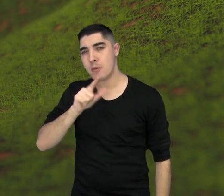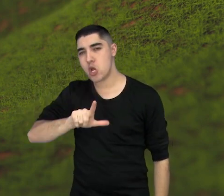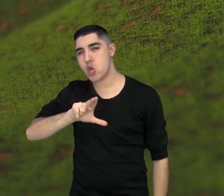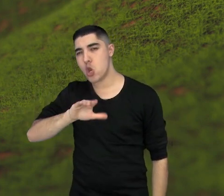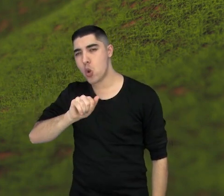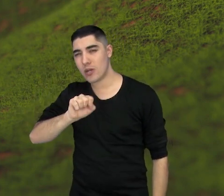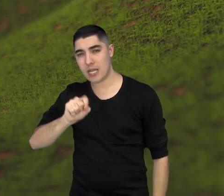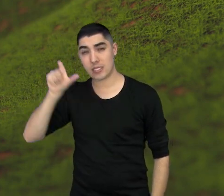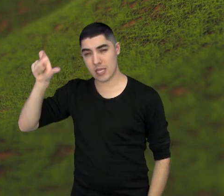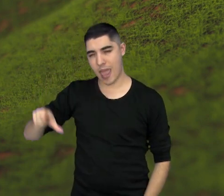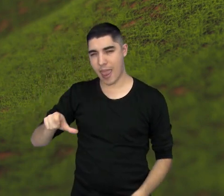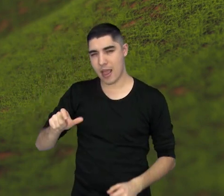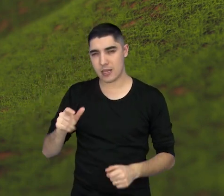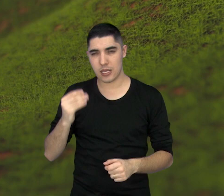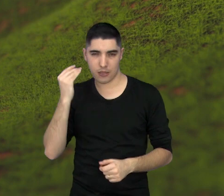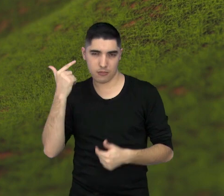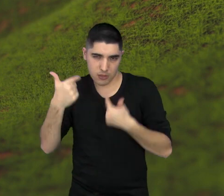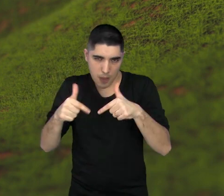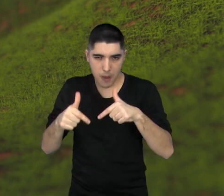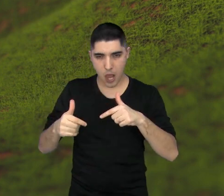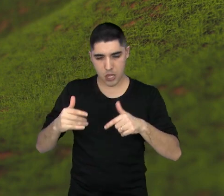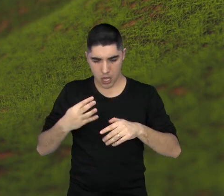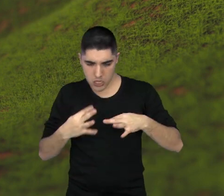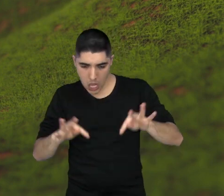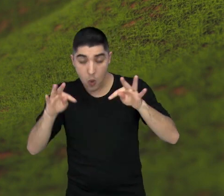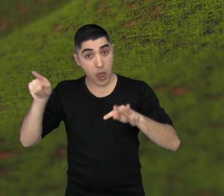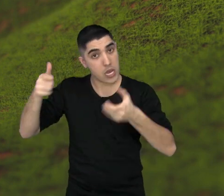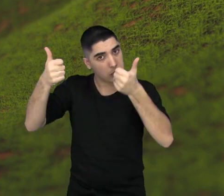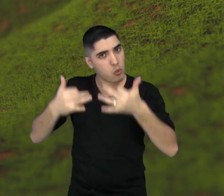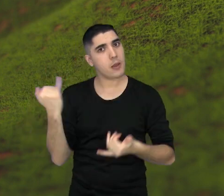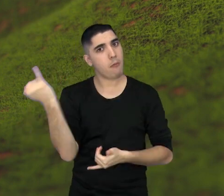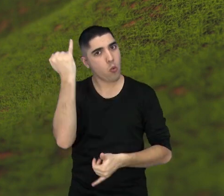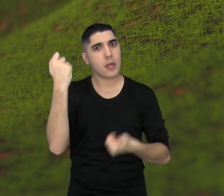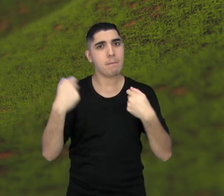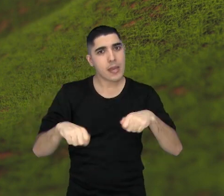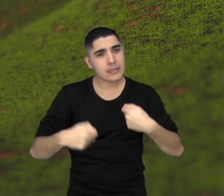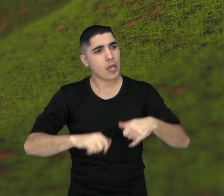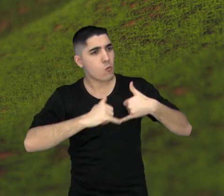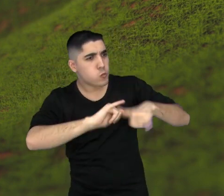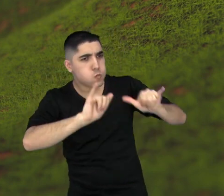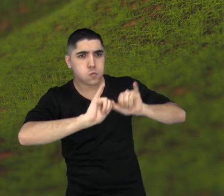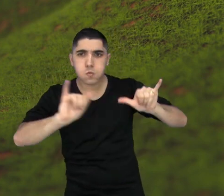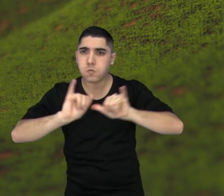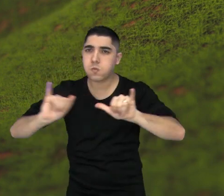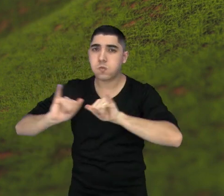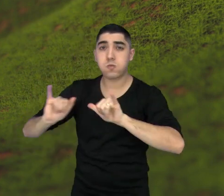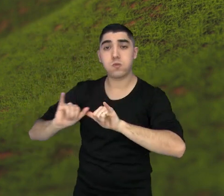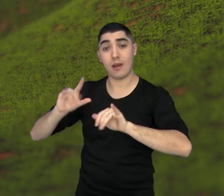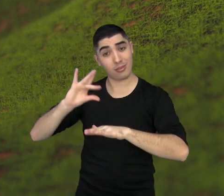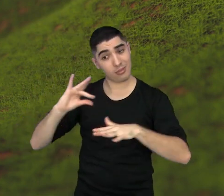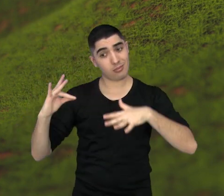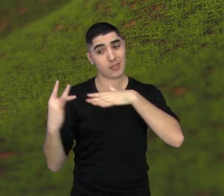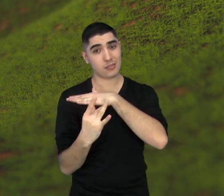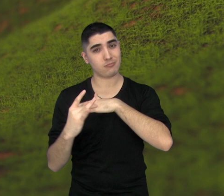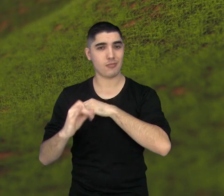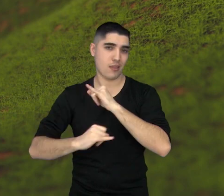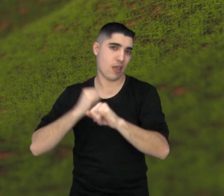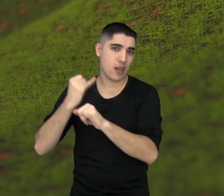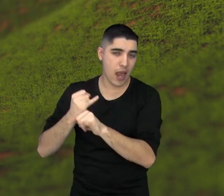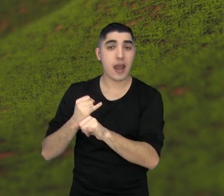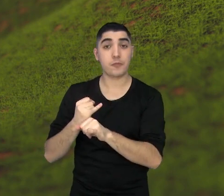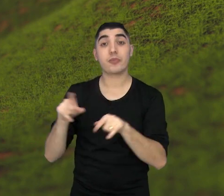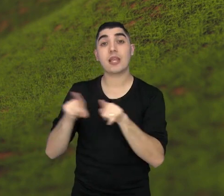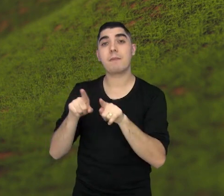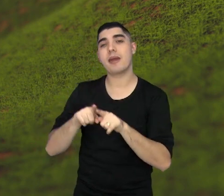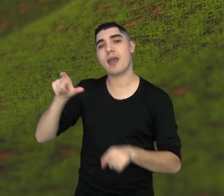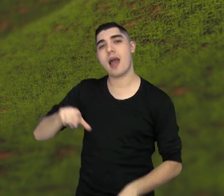Lucas Nogueira, ainda falou sobre a importância da divulgação dos trabalhos do campo por meio das redes sociais. E